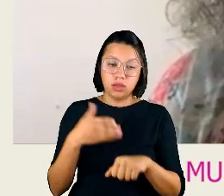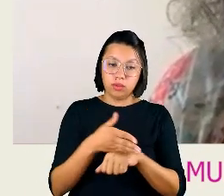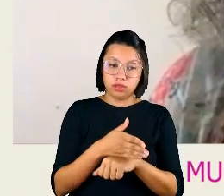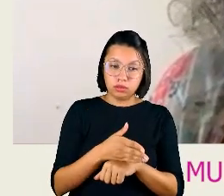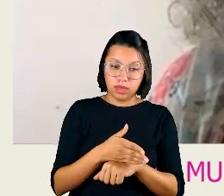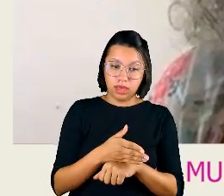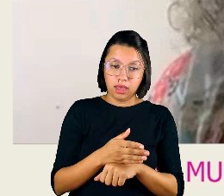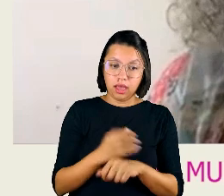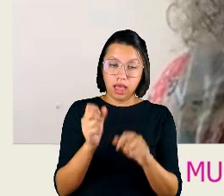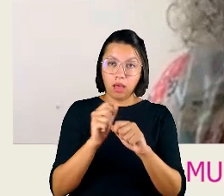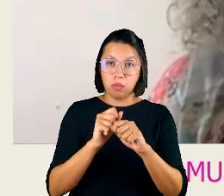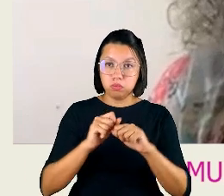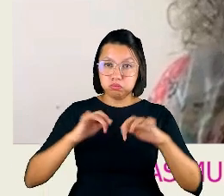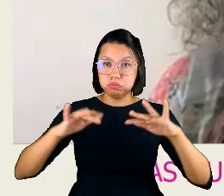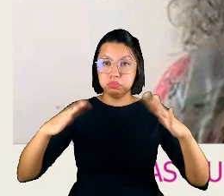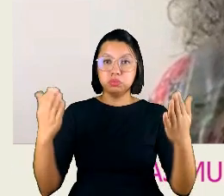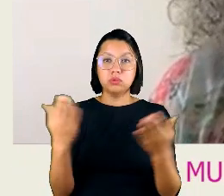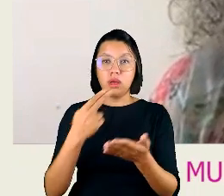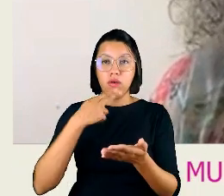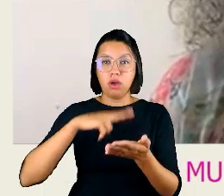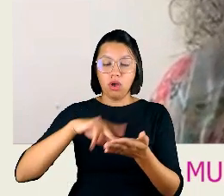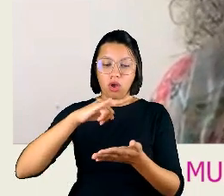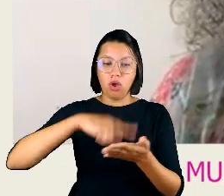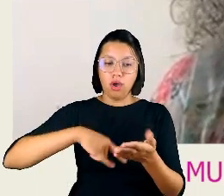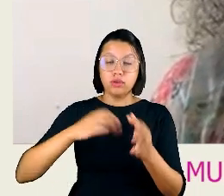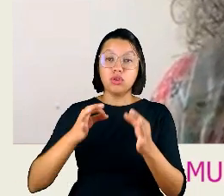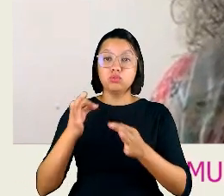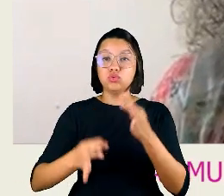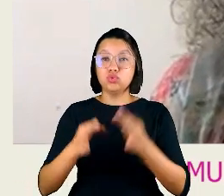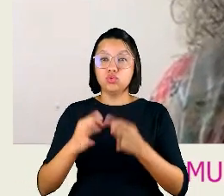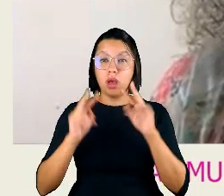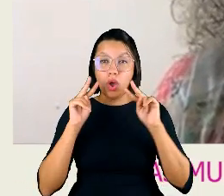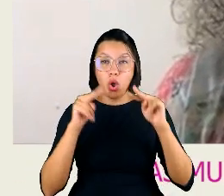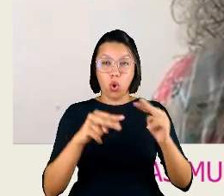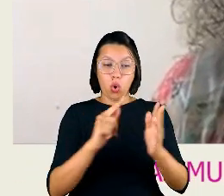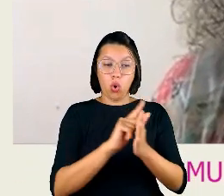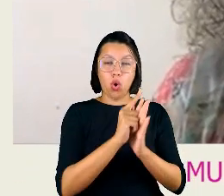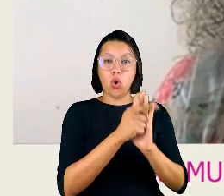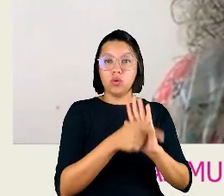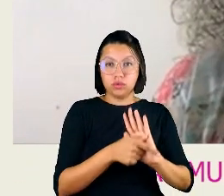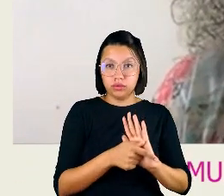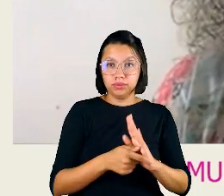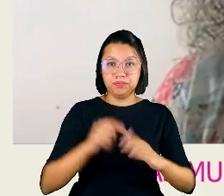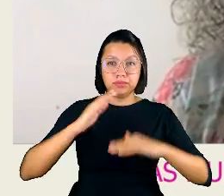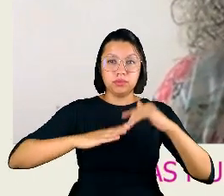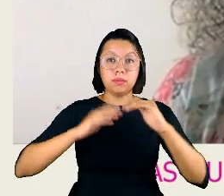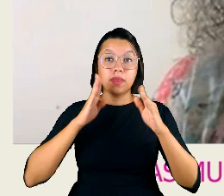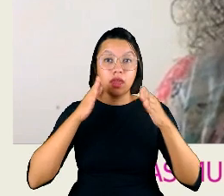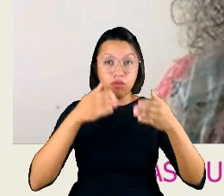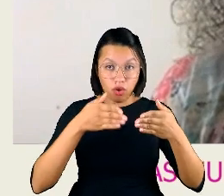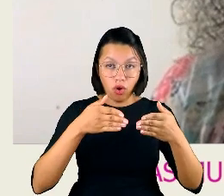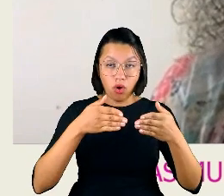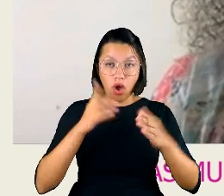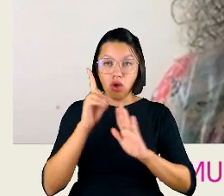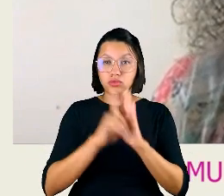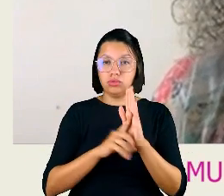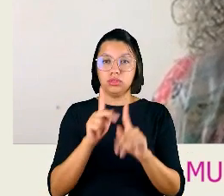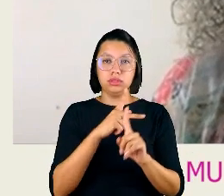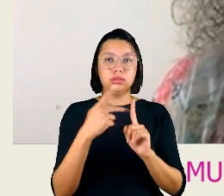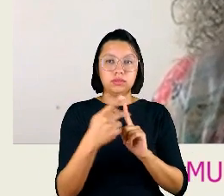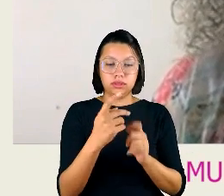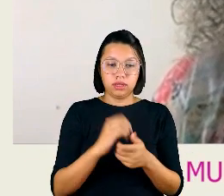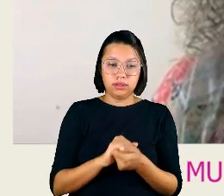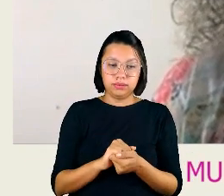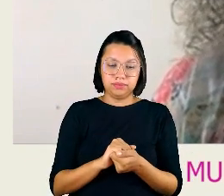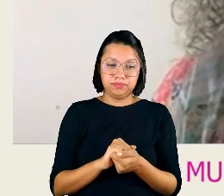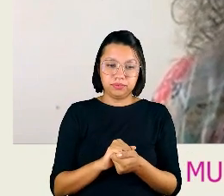uma cartilha sobre o julgamento com perspectiva de gênero, especificamente voltada ao direito previdenciário, uma obra